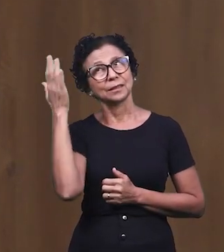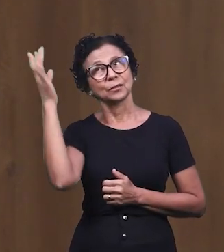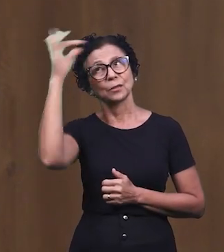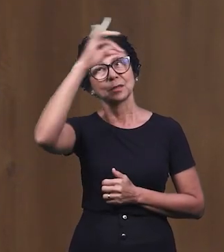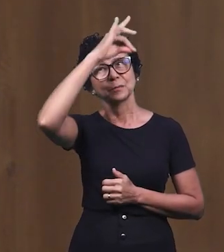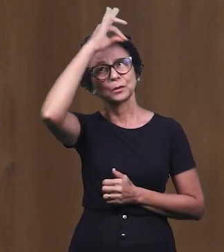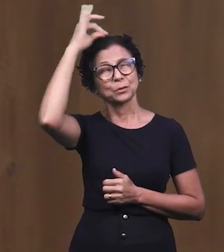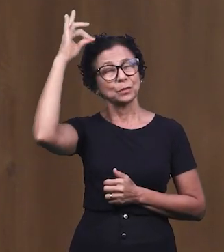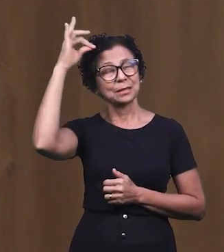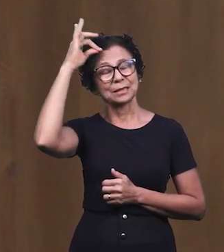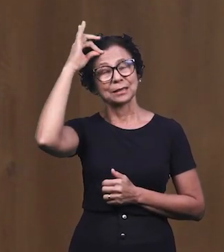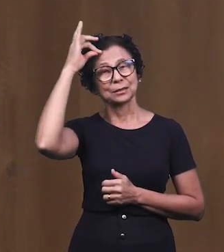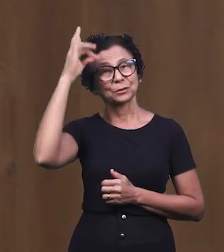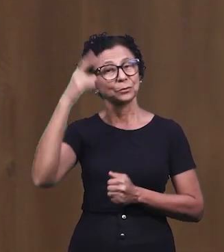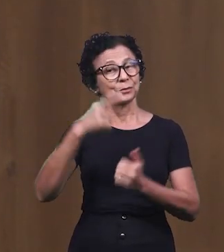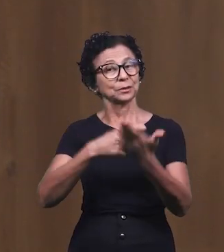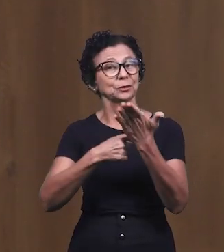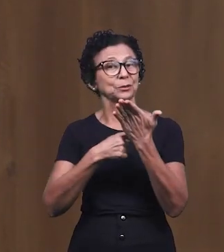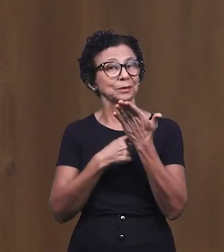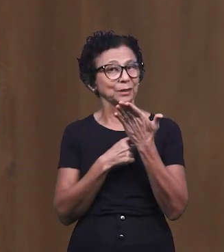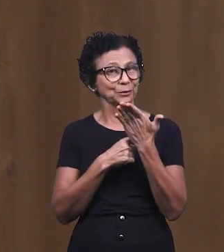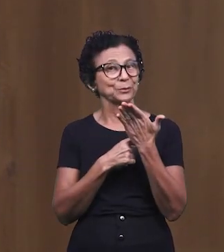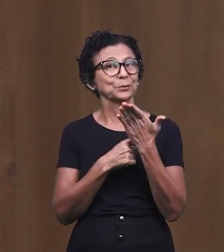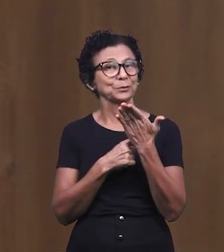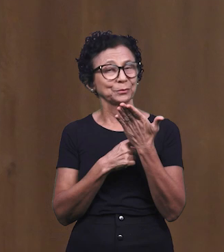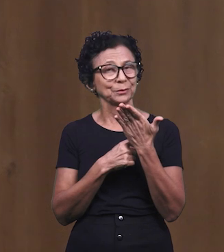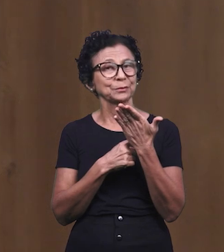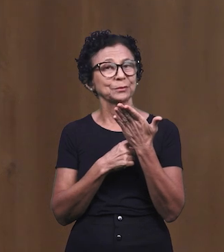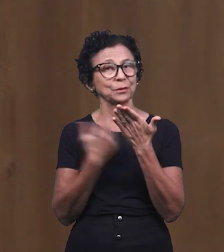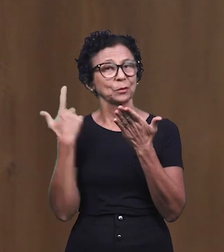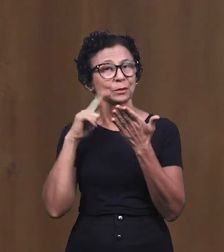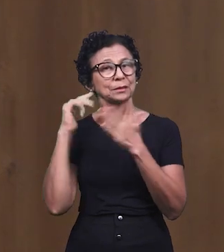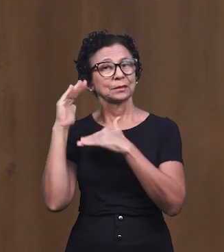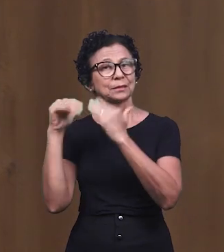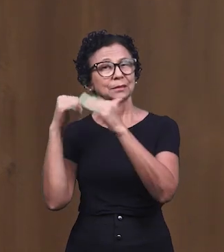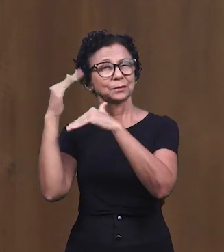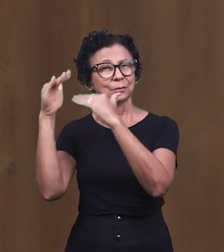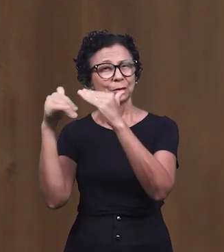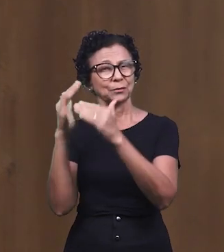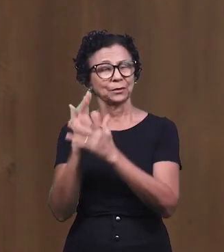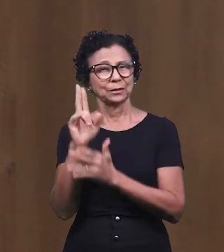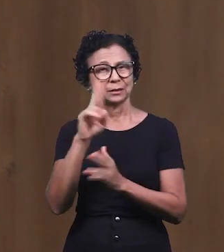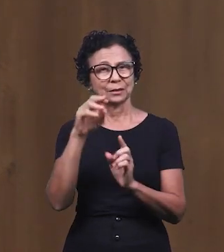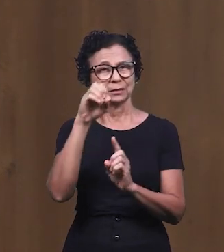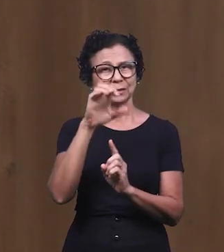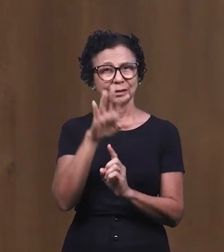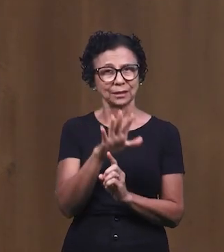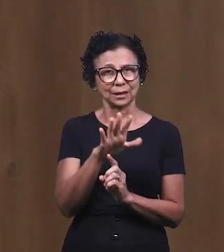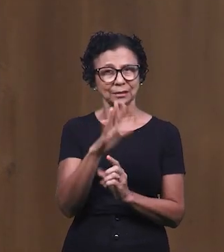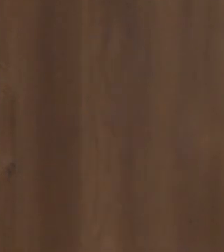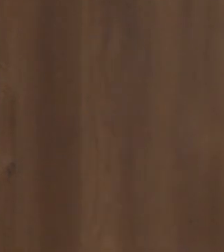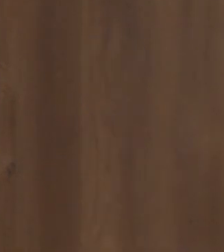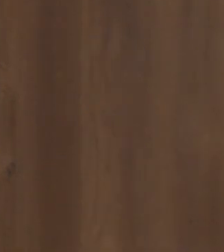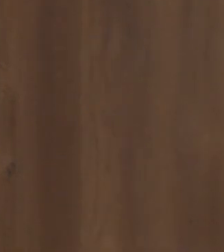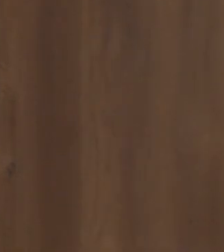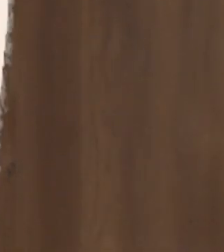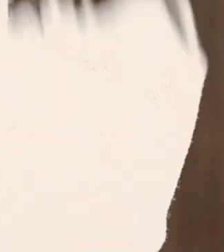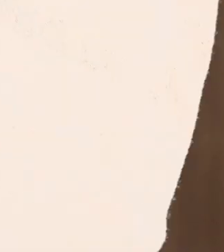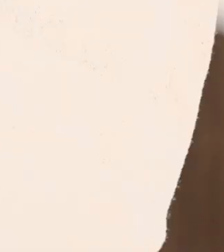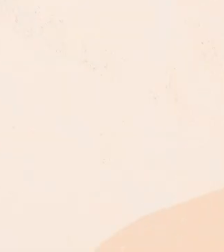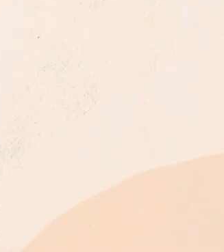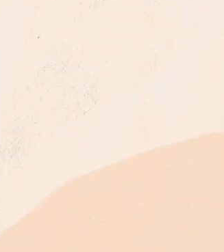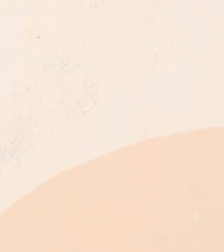conseguir desenvolver e vão ser usados com graça e abundância na mão do nosso Deus. Então agora nós vamos